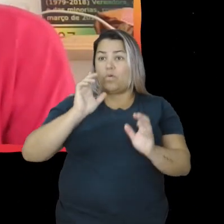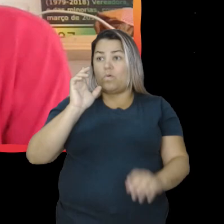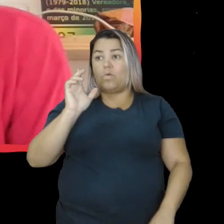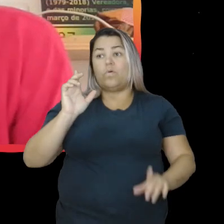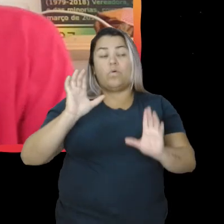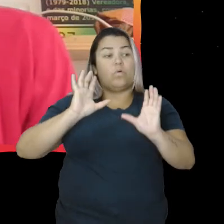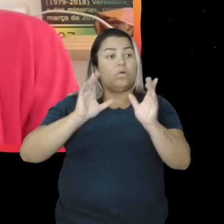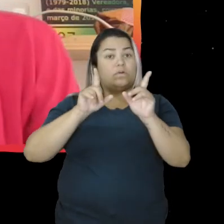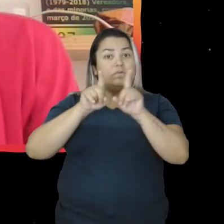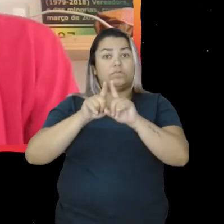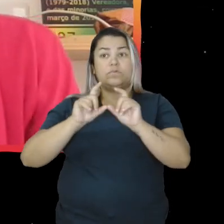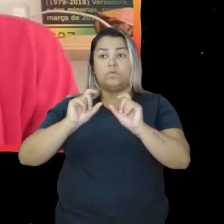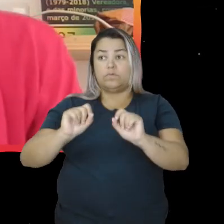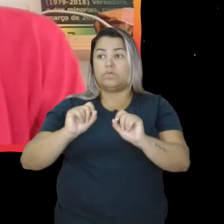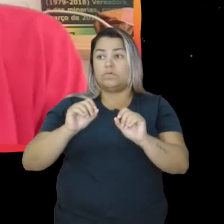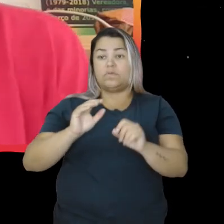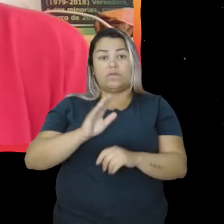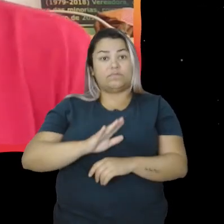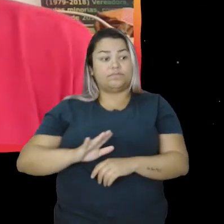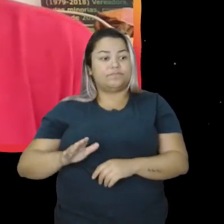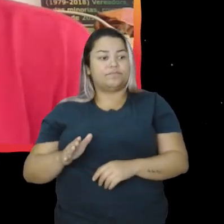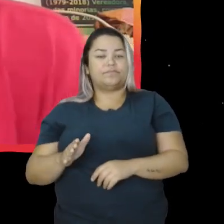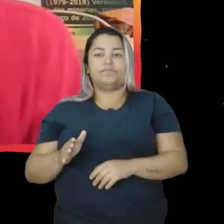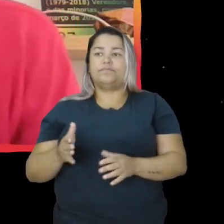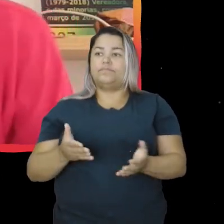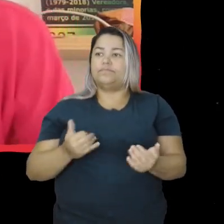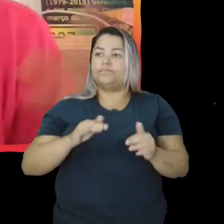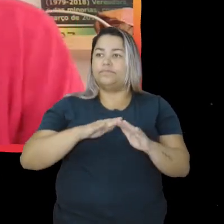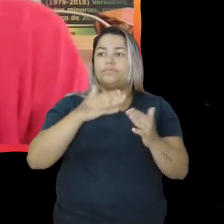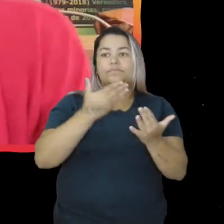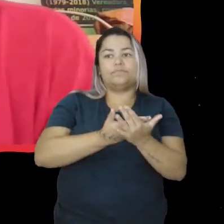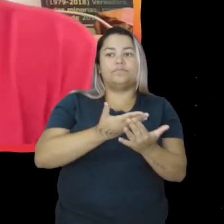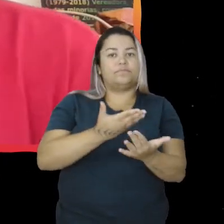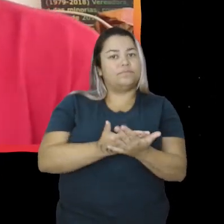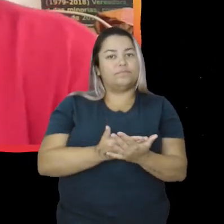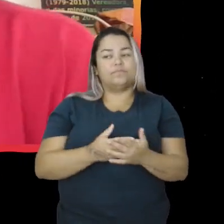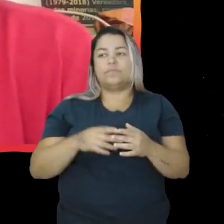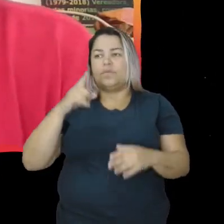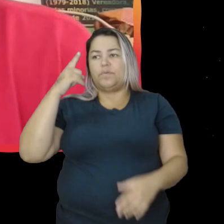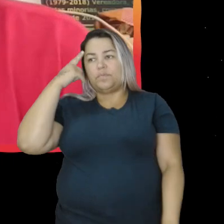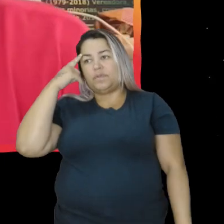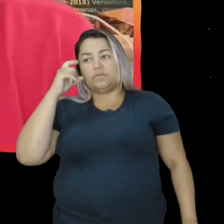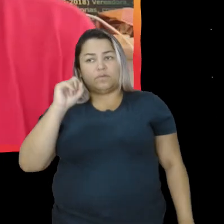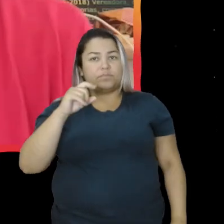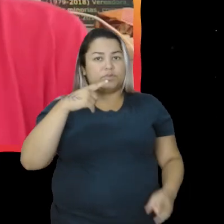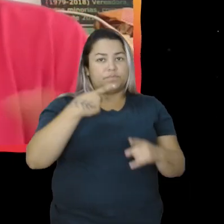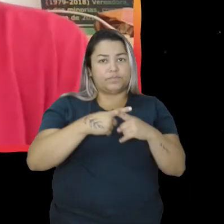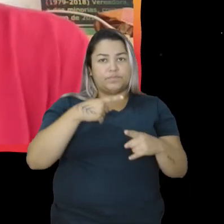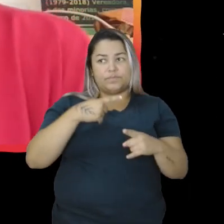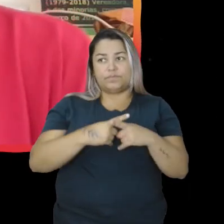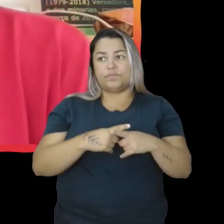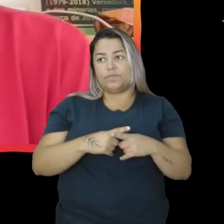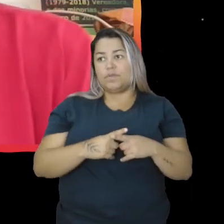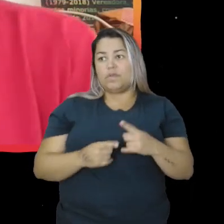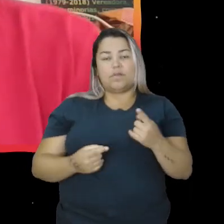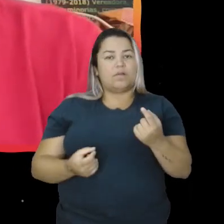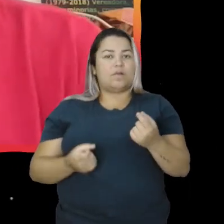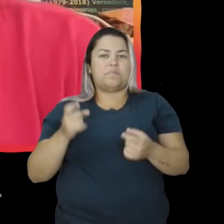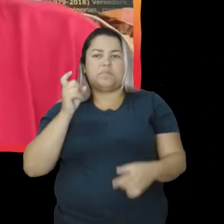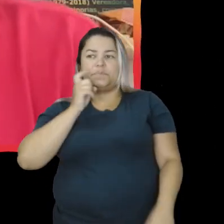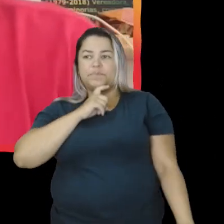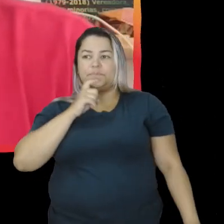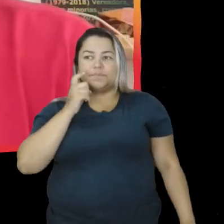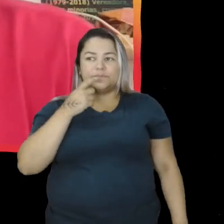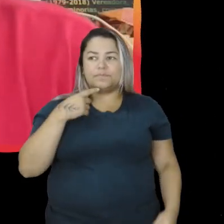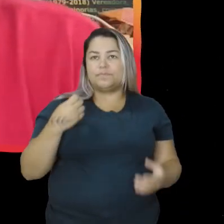vocês pegaram essa fase da escola, né? A gente a gente vai estudar as duas correntes de pensamento, porque isso pode ser uma grande invenção e tal, a gente